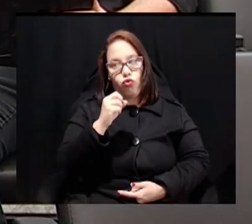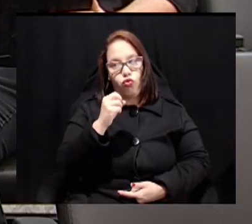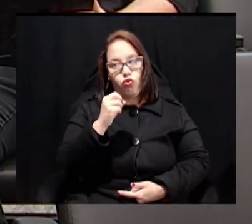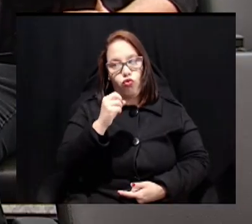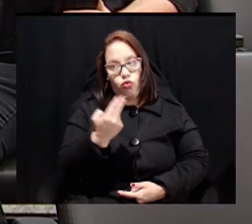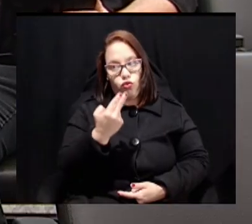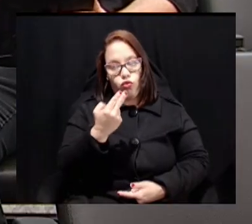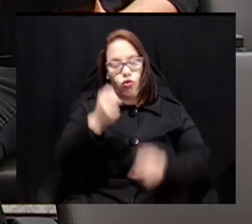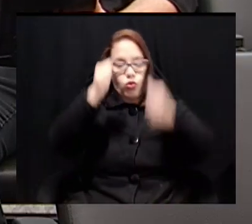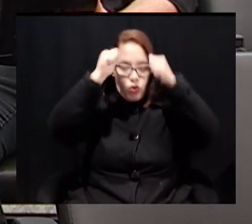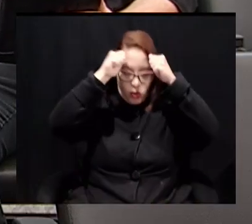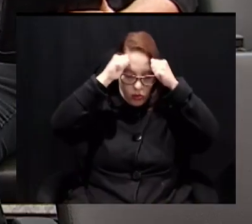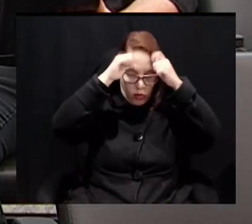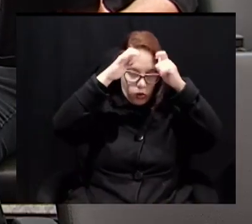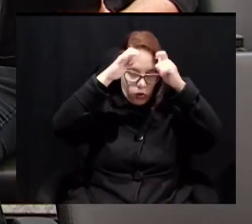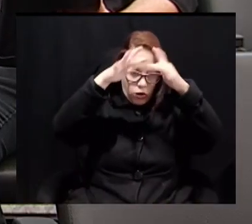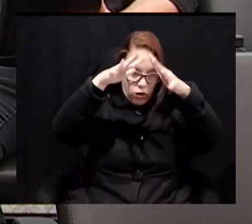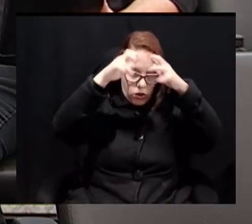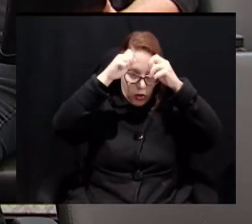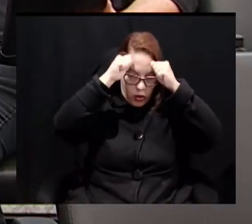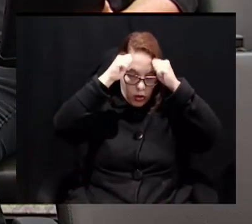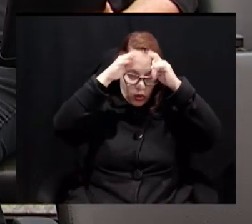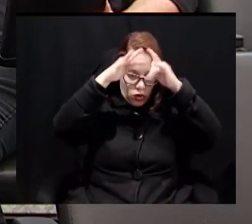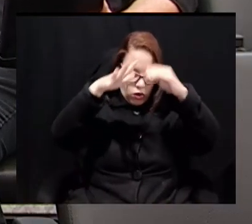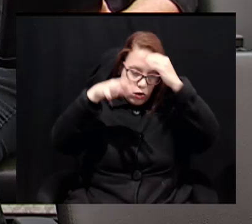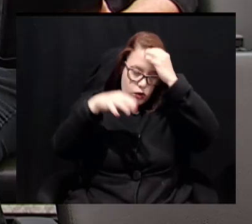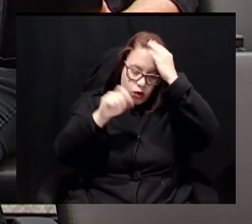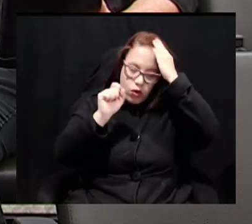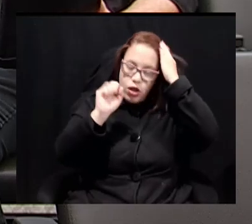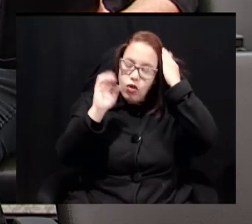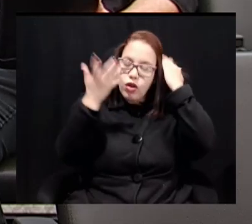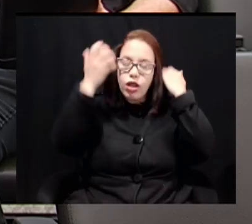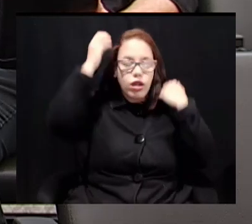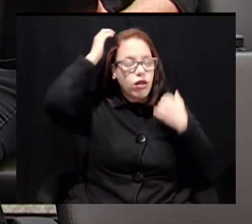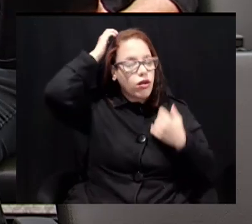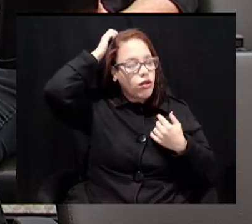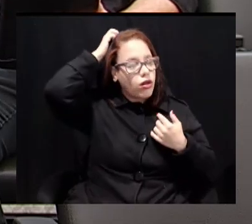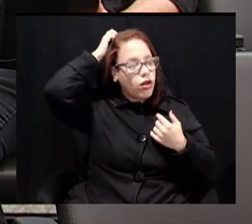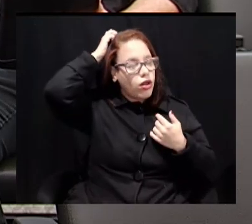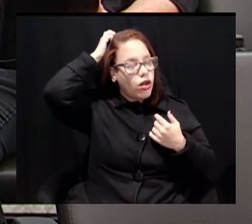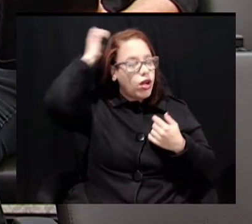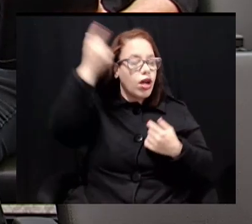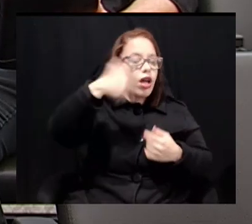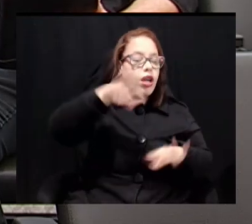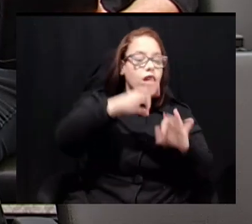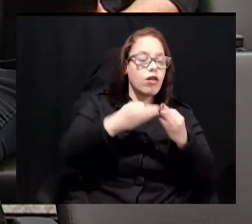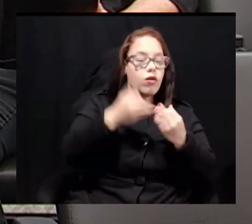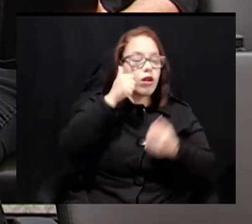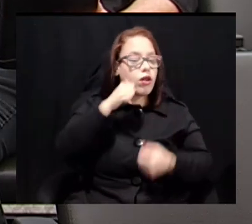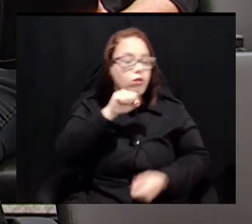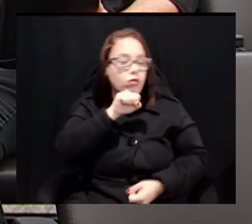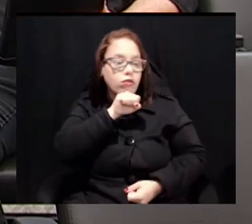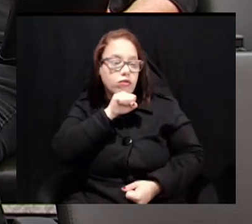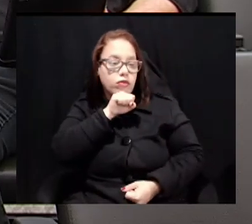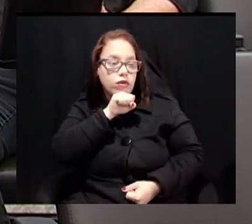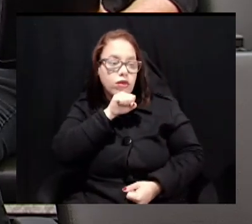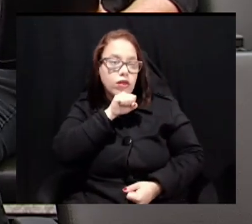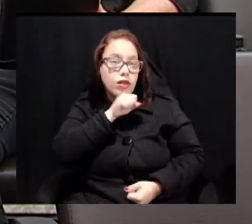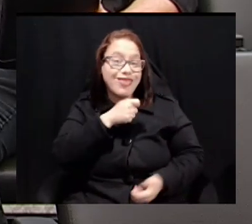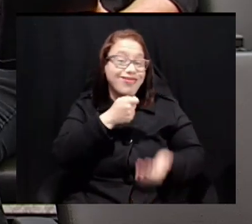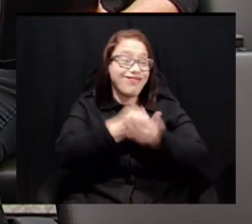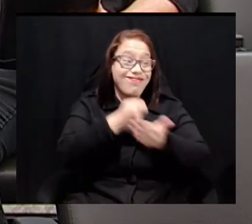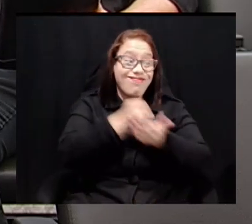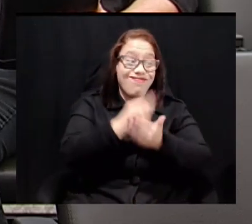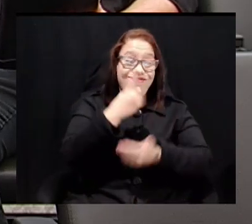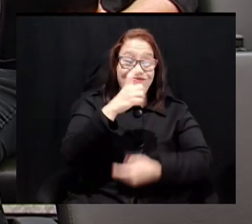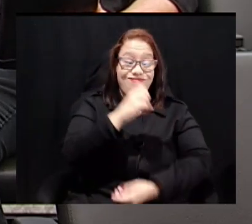autismo, espectro autismo. O que acontece? Essas famílias, essas mães, eles se dedicam praticamente 100% do